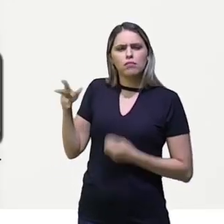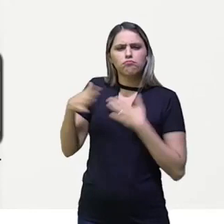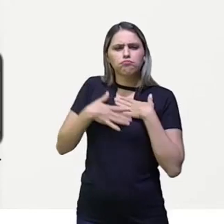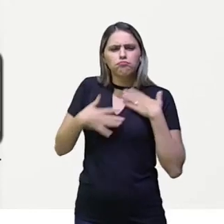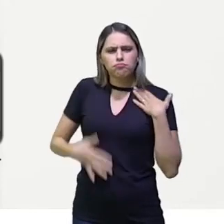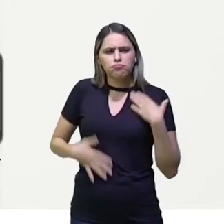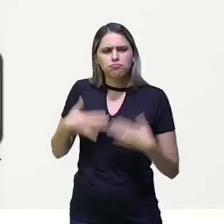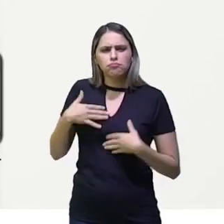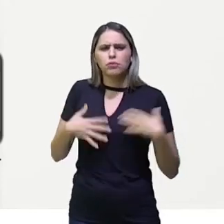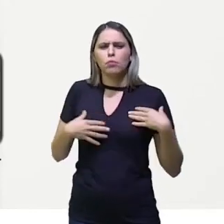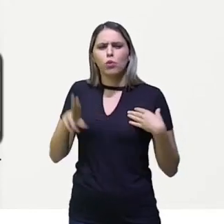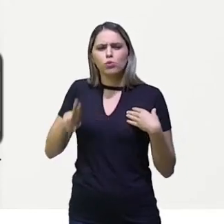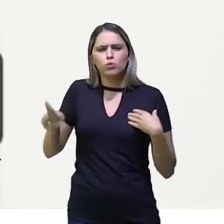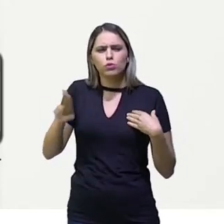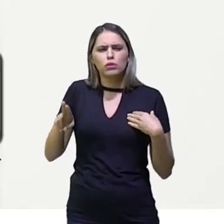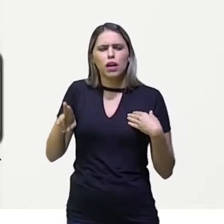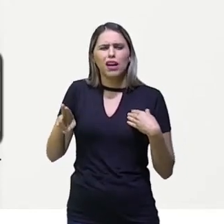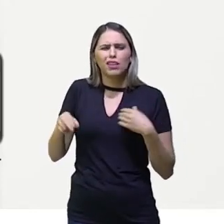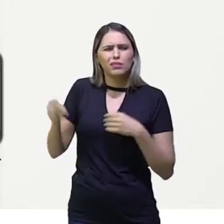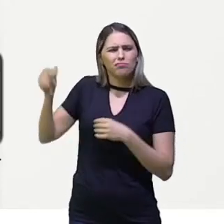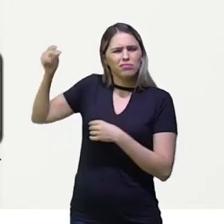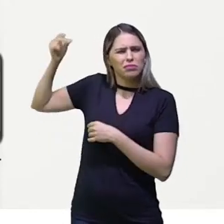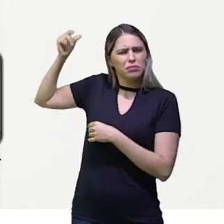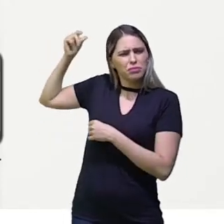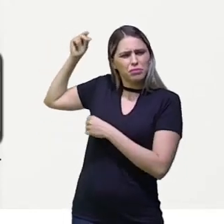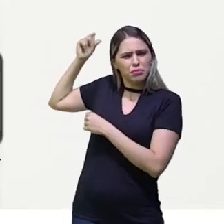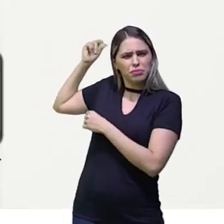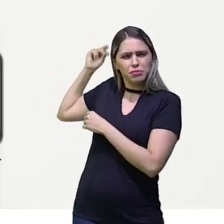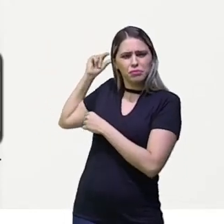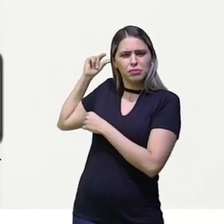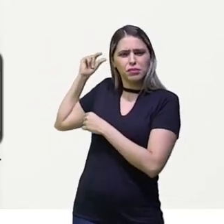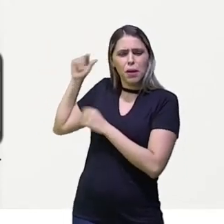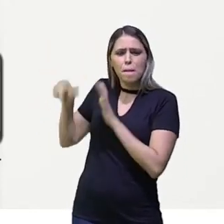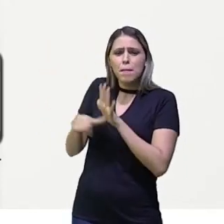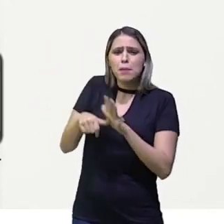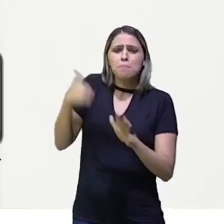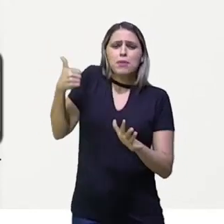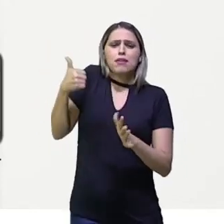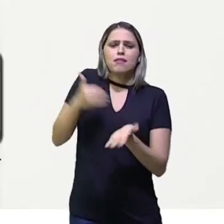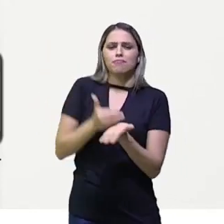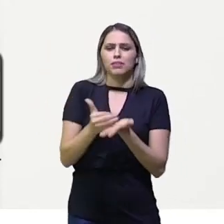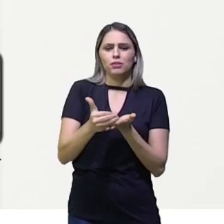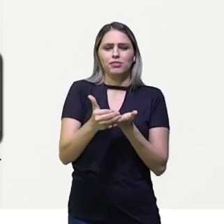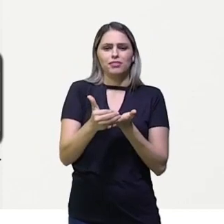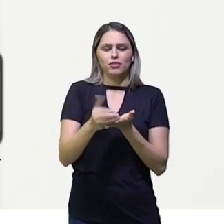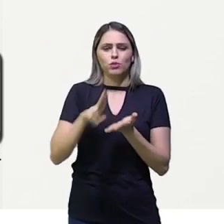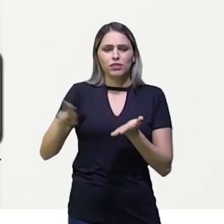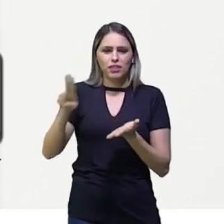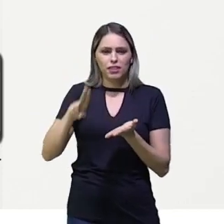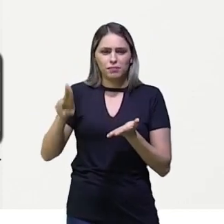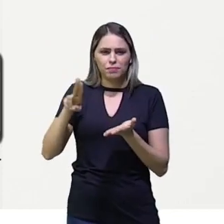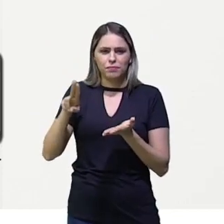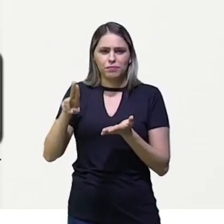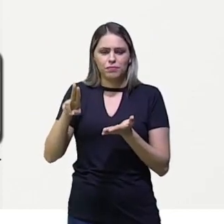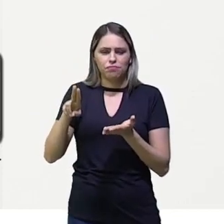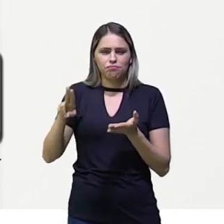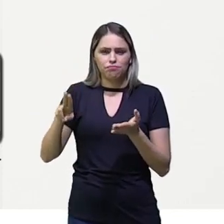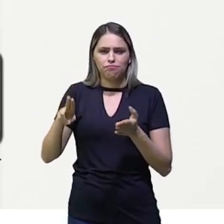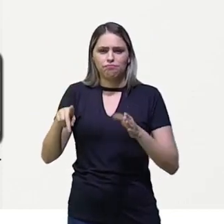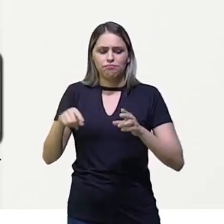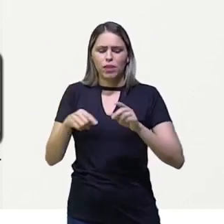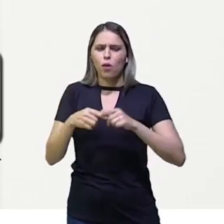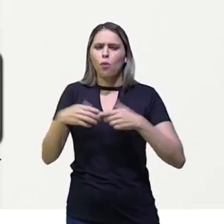mais antigos e os primeiros instrumentos de medida. Eles usavam os